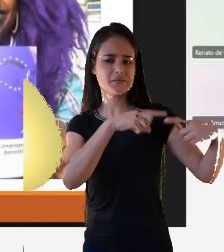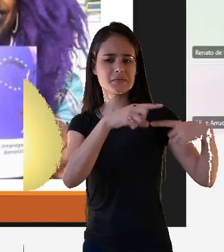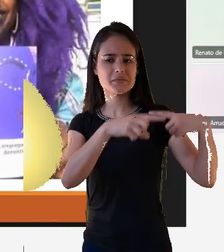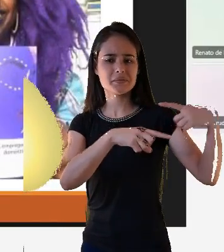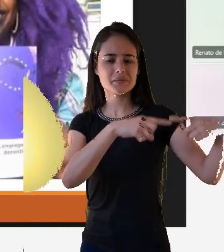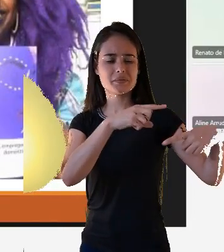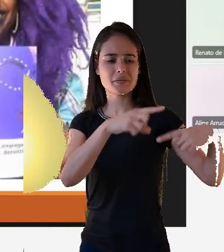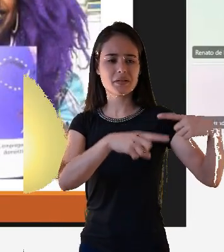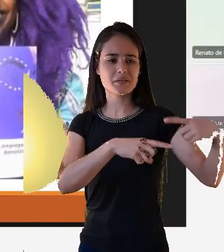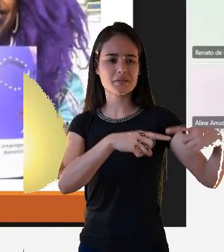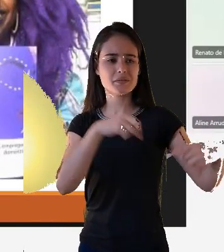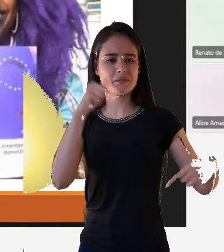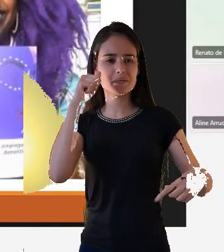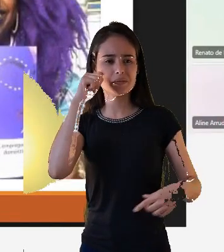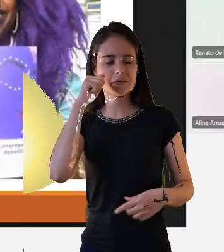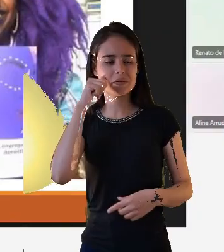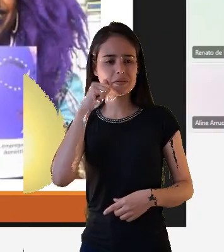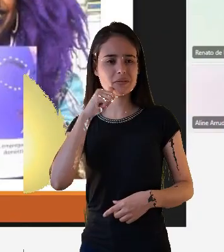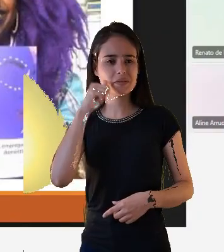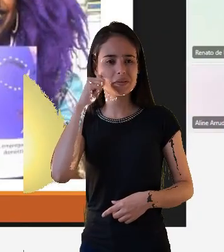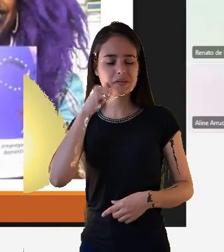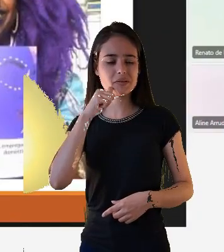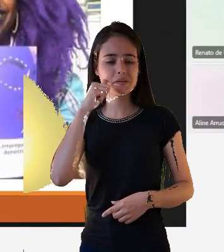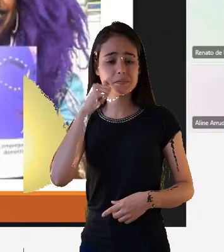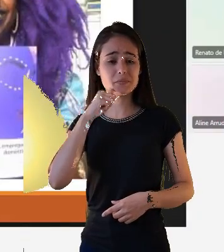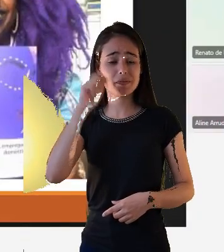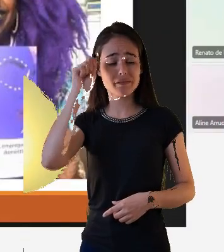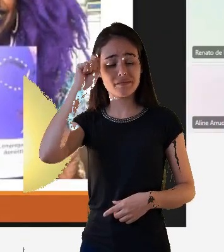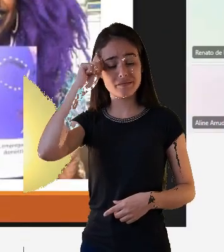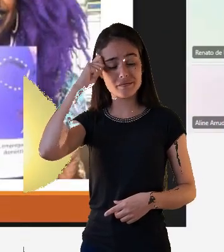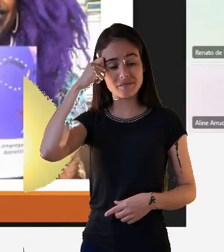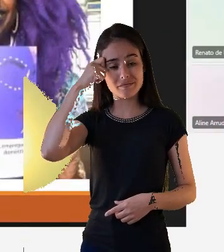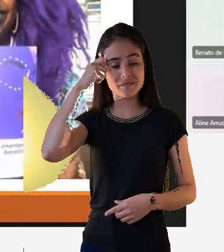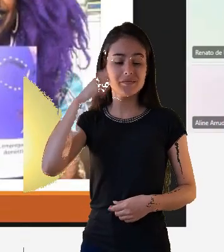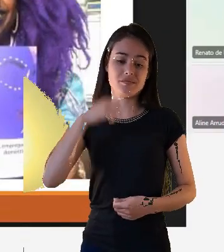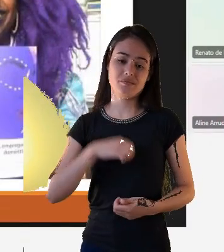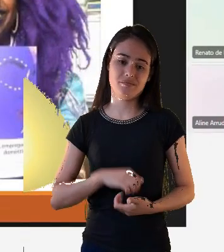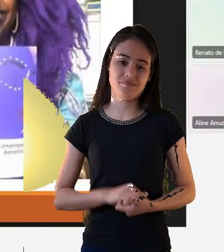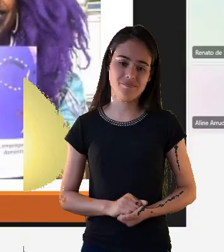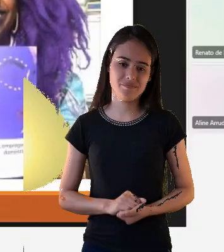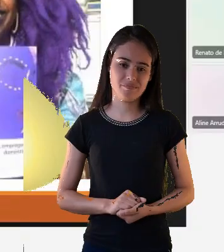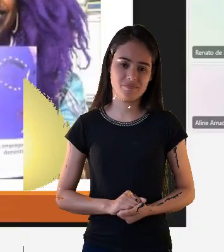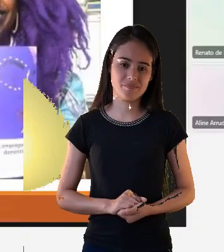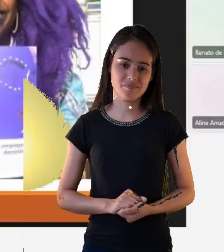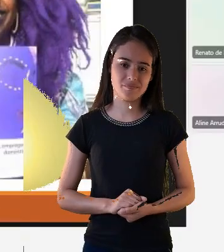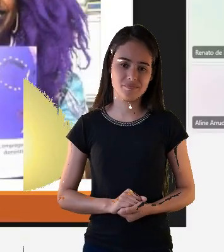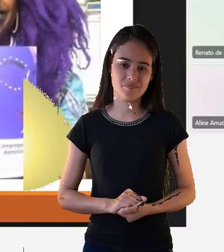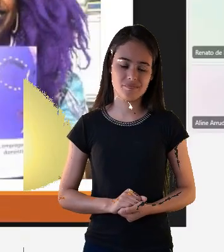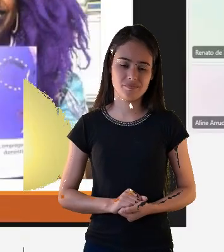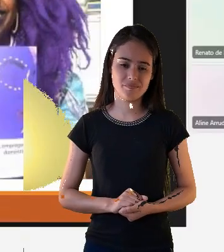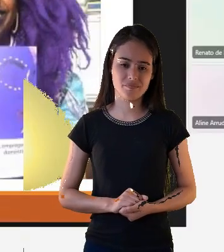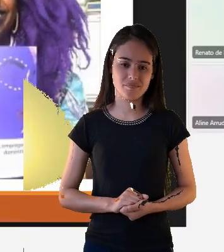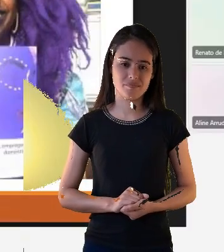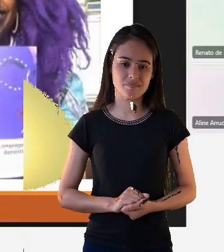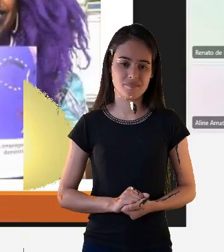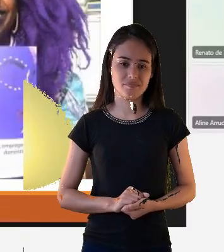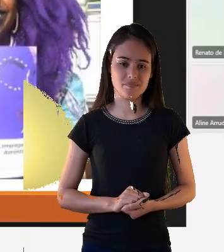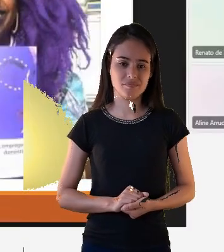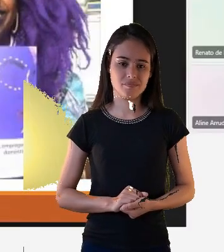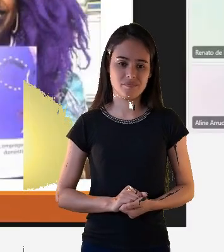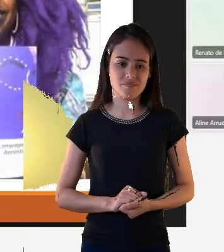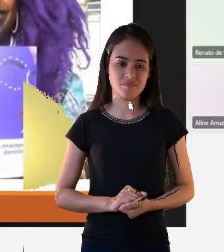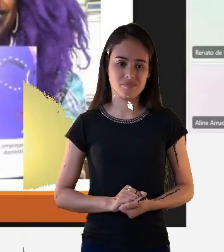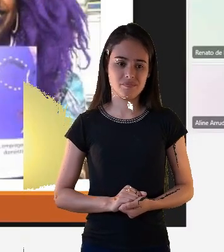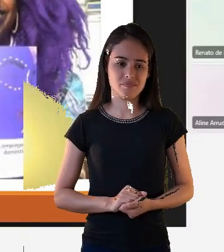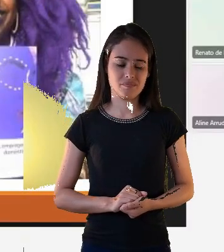não só em relação a gênero, mas também em relação à raça, né? Quando a gente coloca o